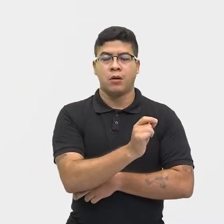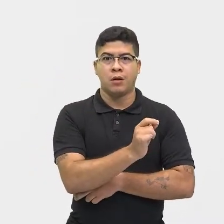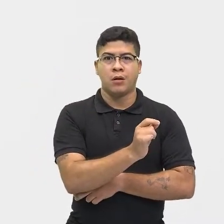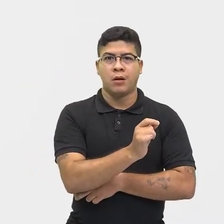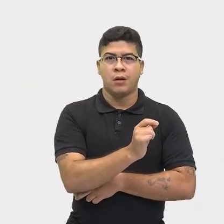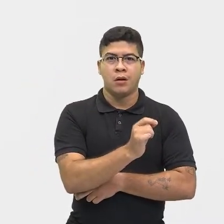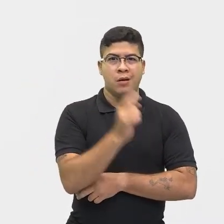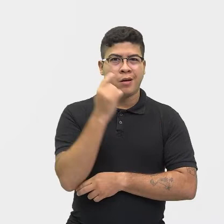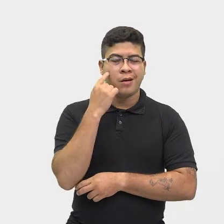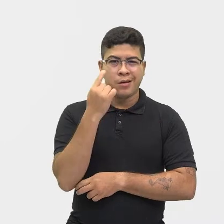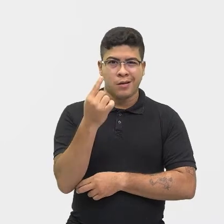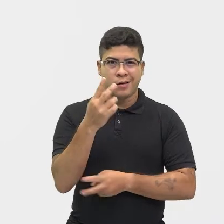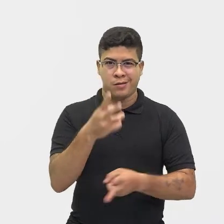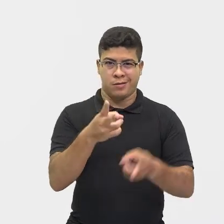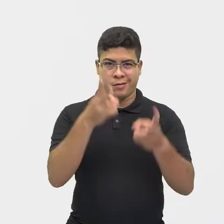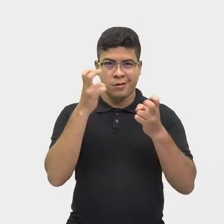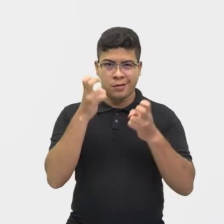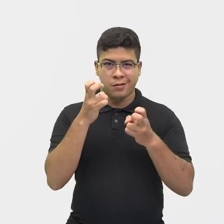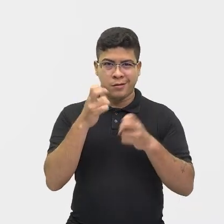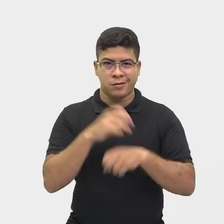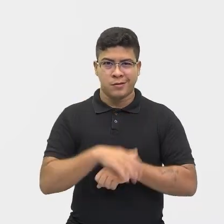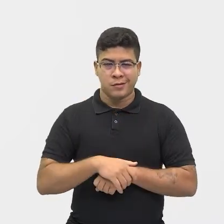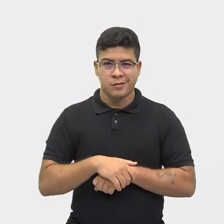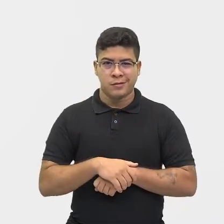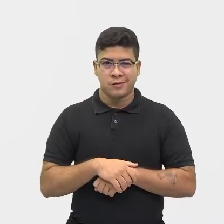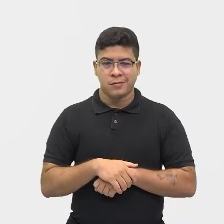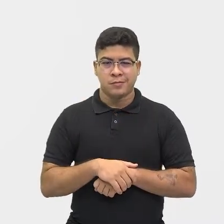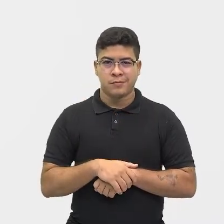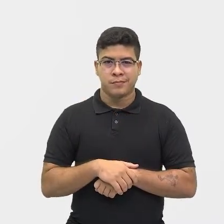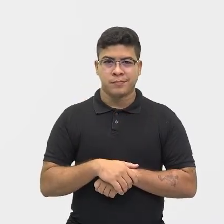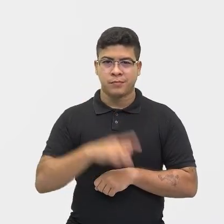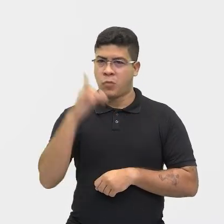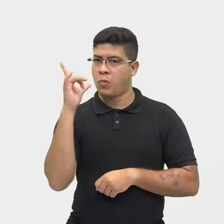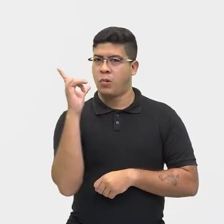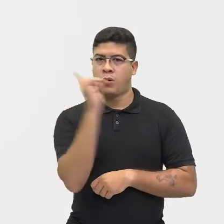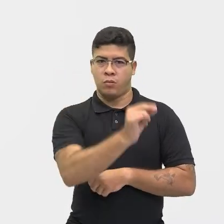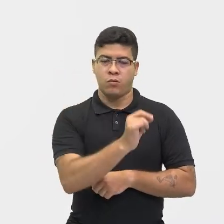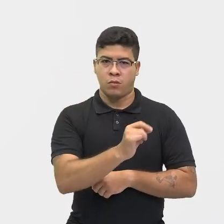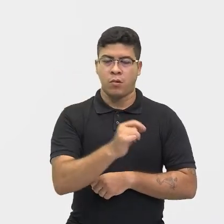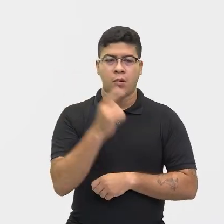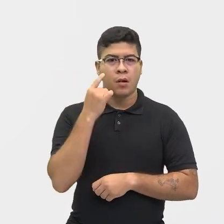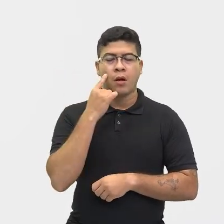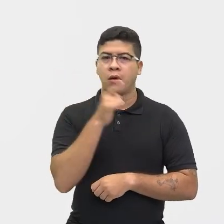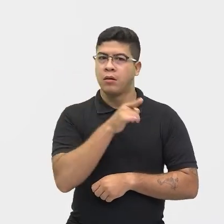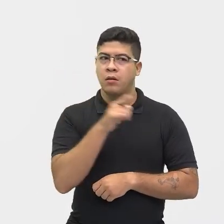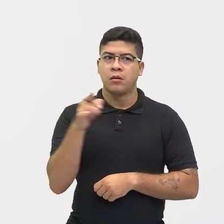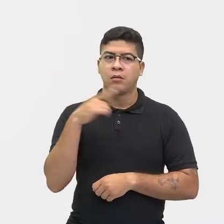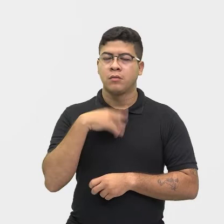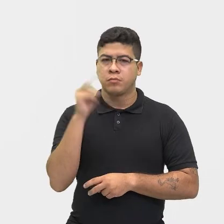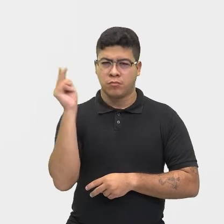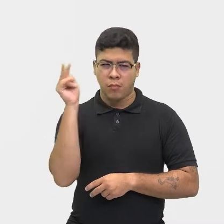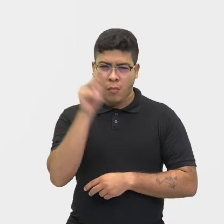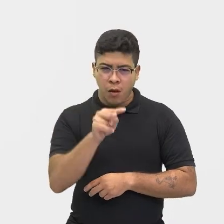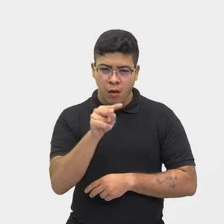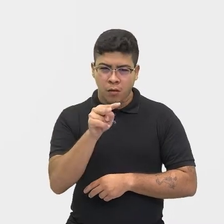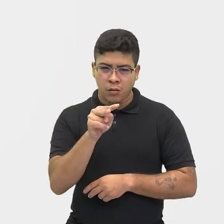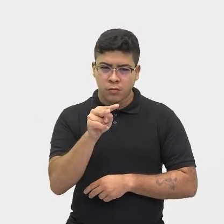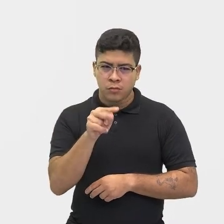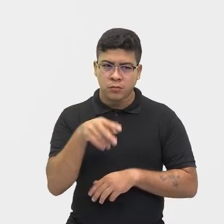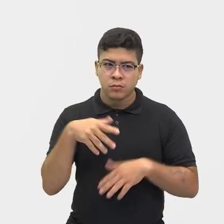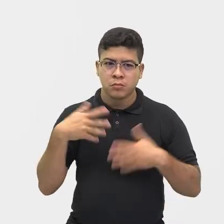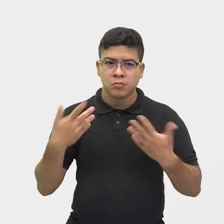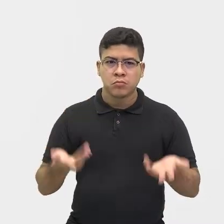Esse barulhinho que eu fiz aqui ficou bacana, hein? Eu vou fazer de novo. Zum, zum. Agora você olha para a tela, vê se você não vê isso.